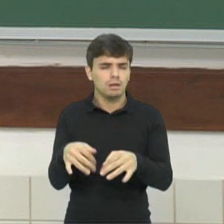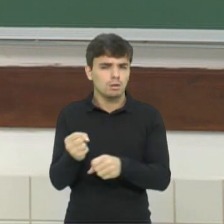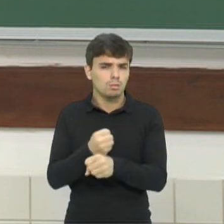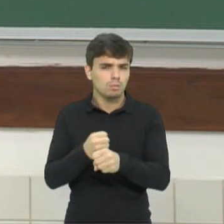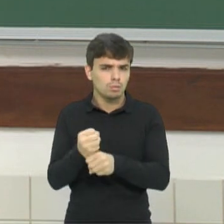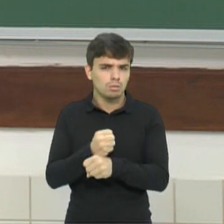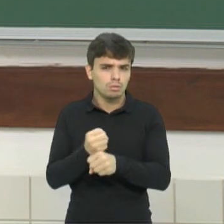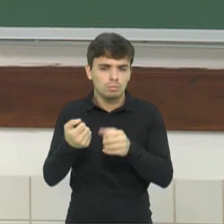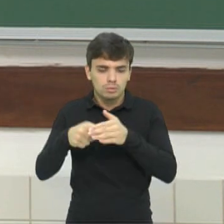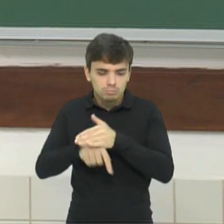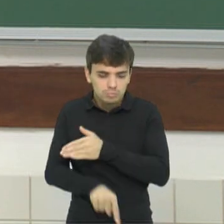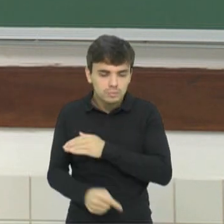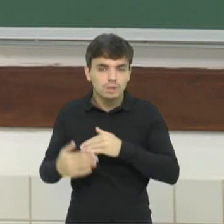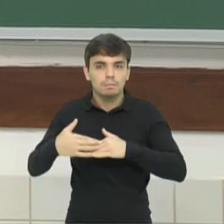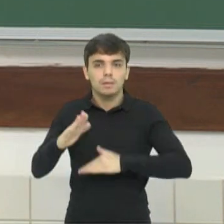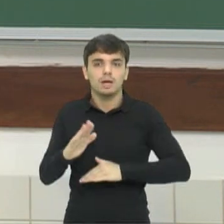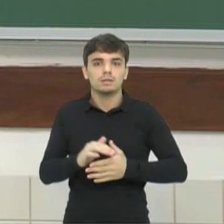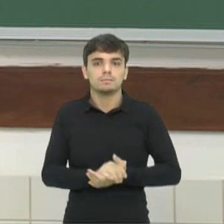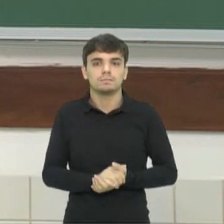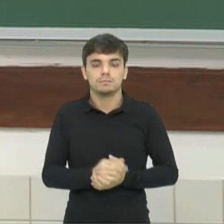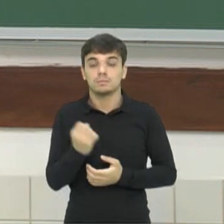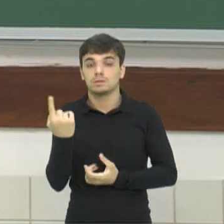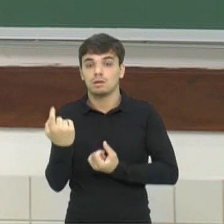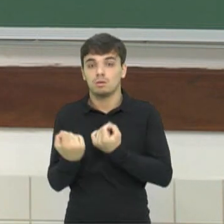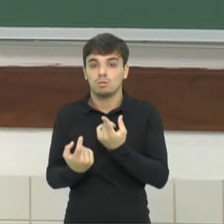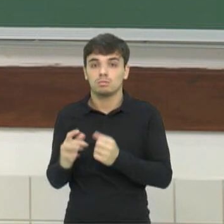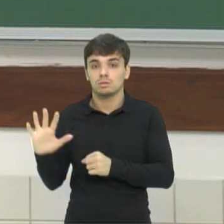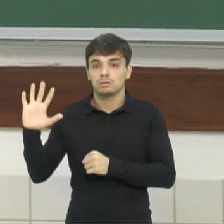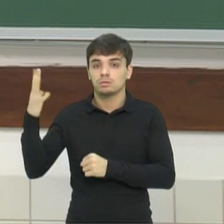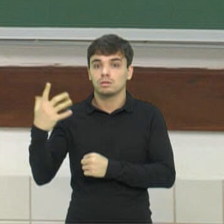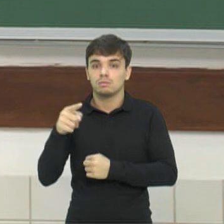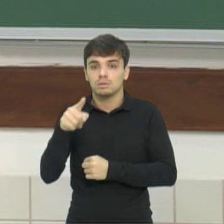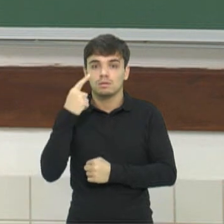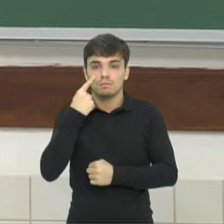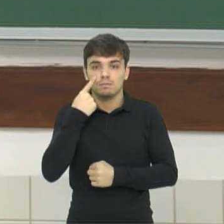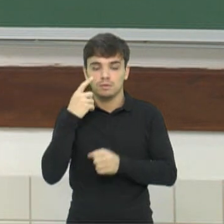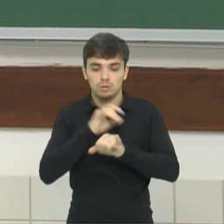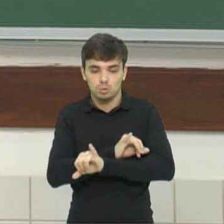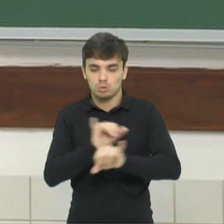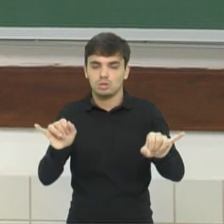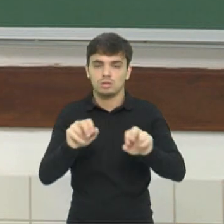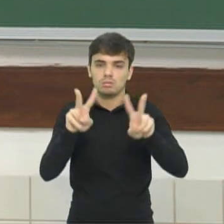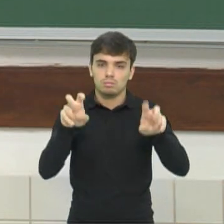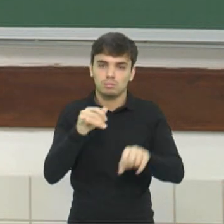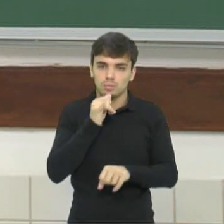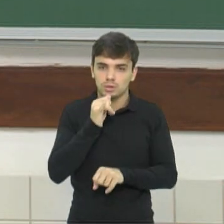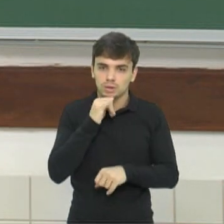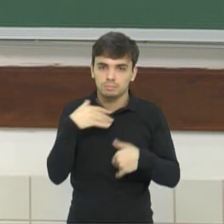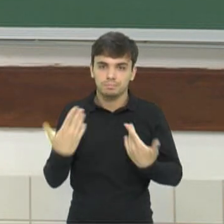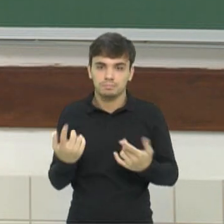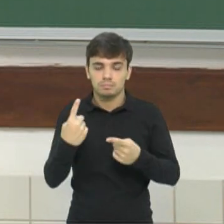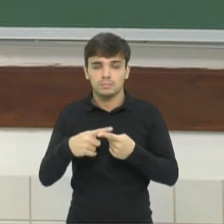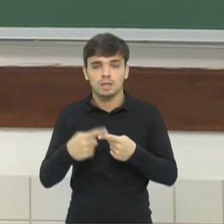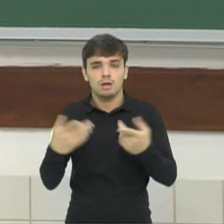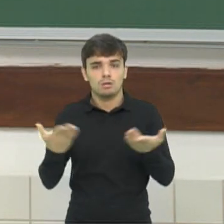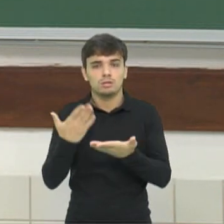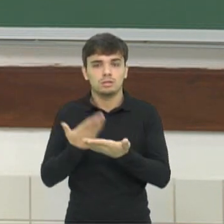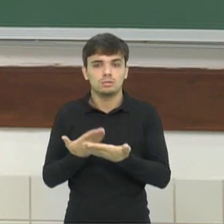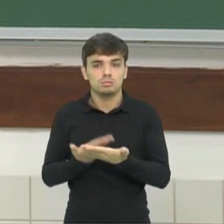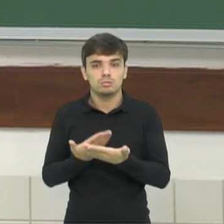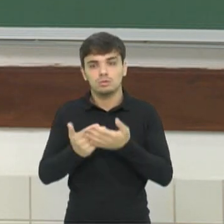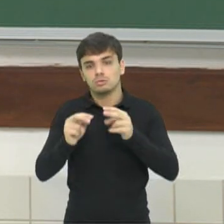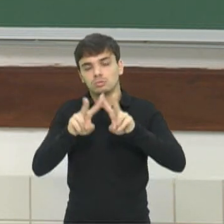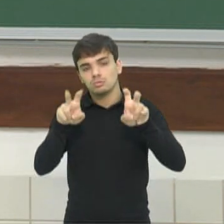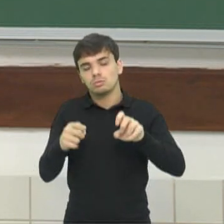começa a aprofundar um pouco mais. Em alguns casos que vocês veem notícias direto, por exemplo, né? Por quê? Porque agora a gente já estudou